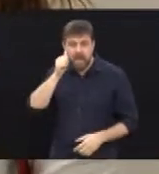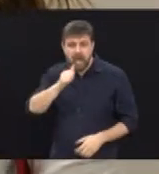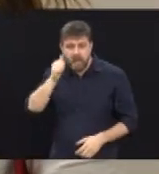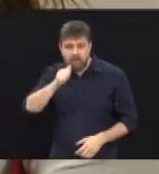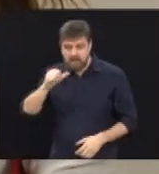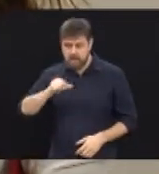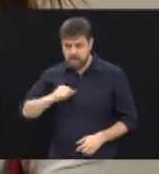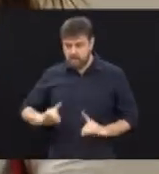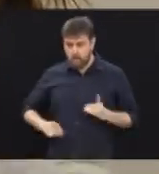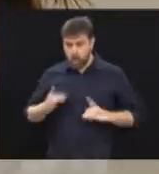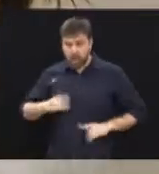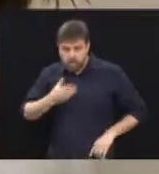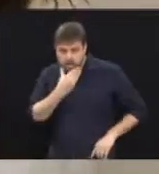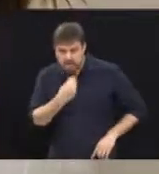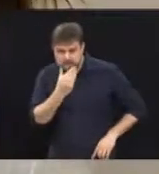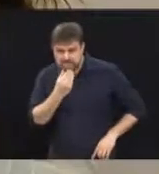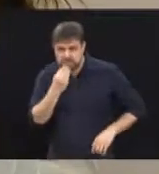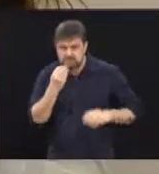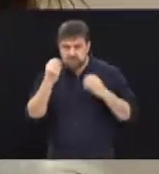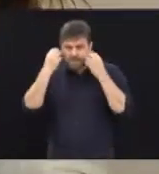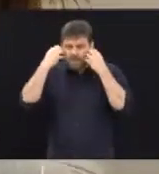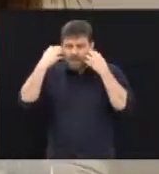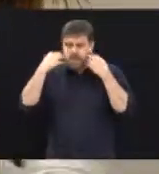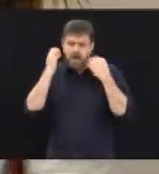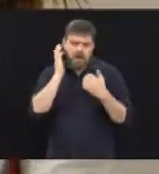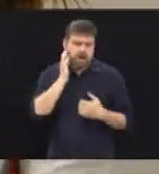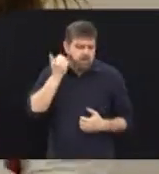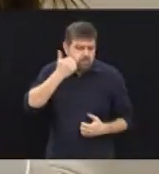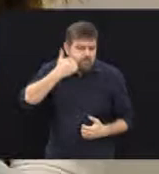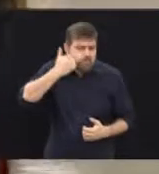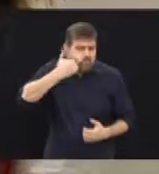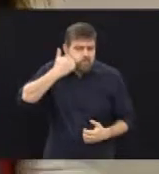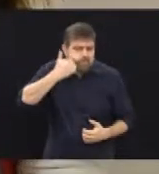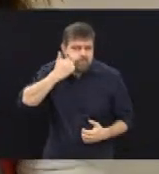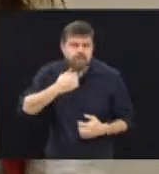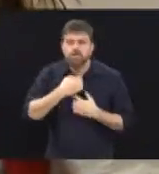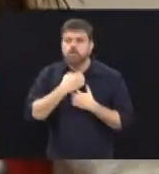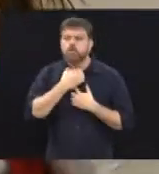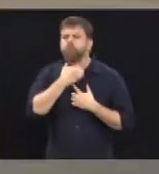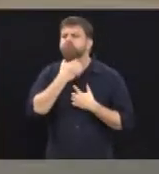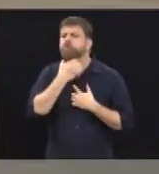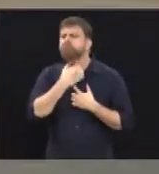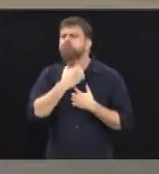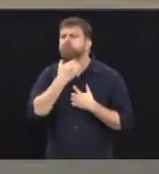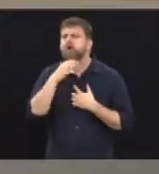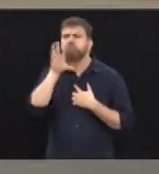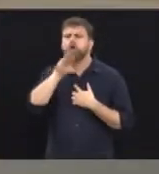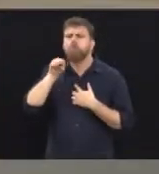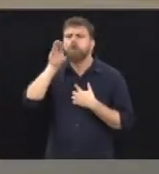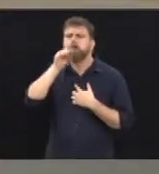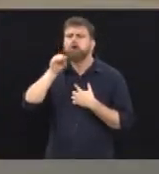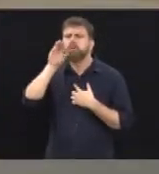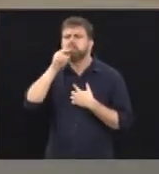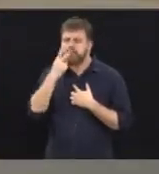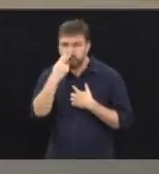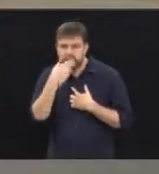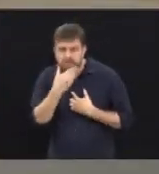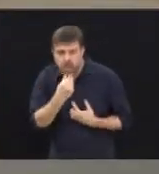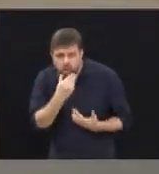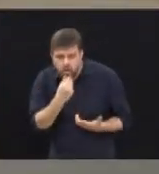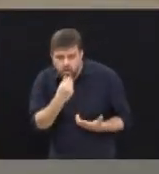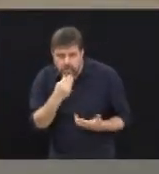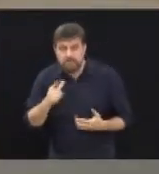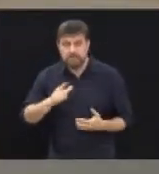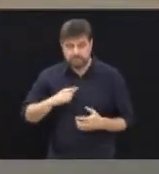mais hormônios masculinos e crescer barba, coisas assim, engrossar a voz. Pode. Tem